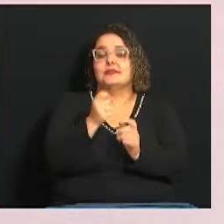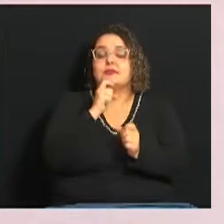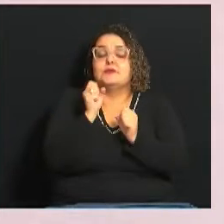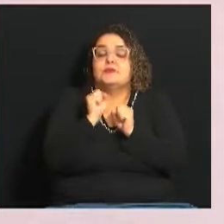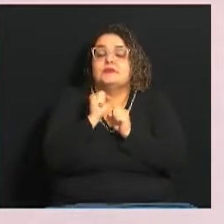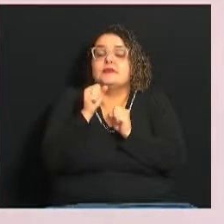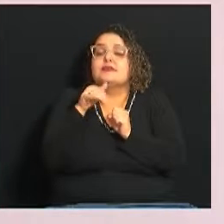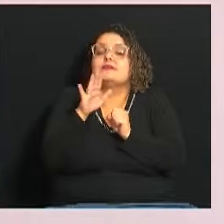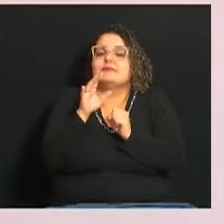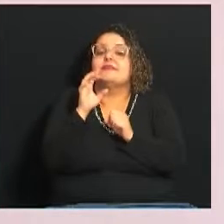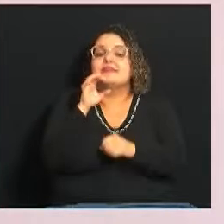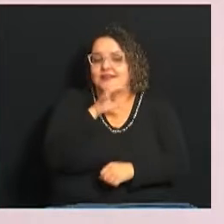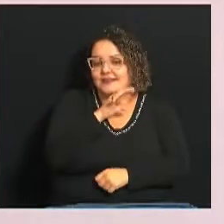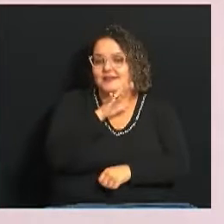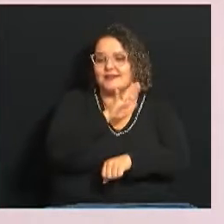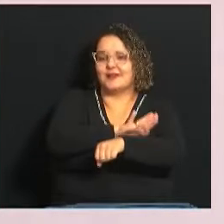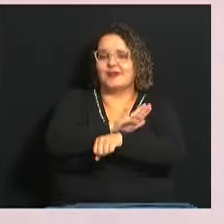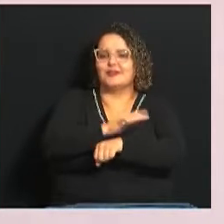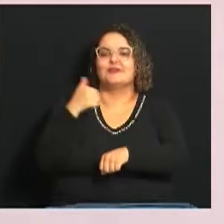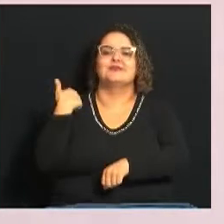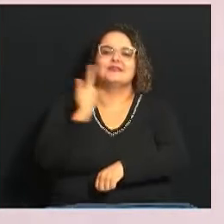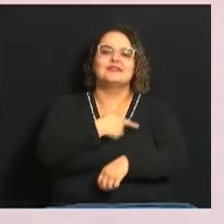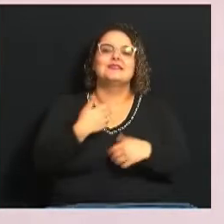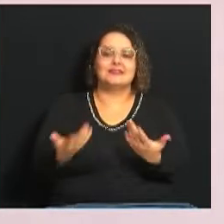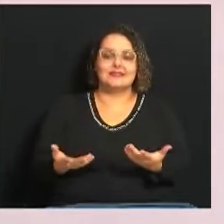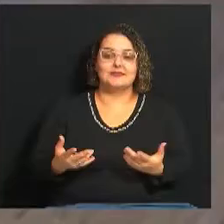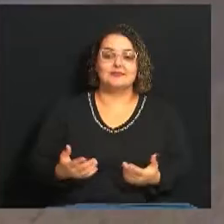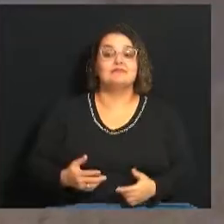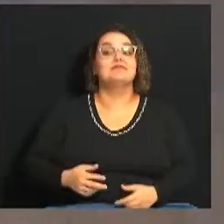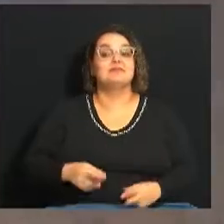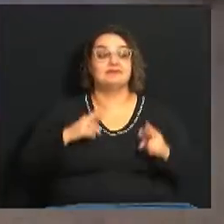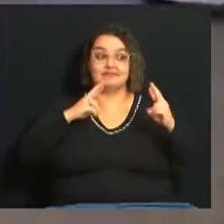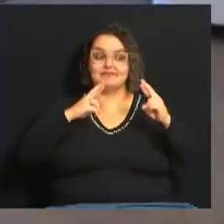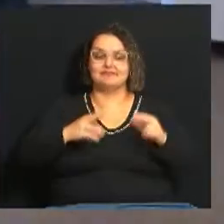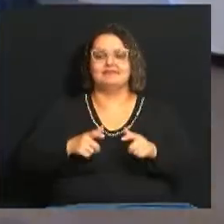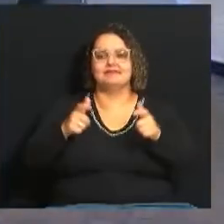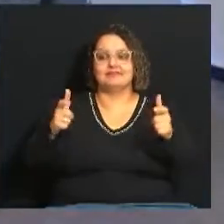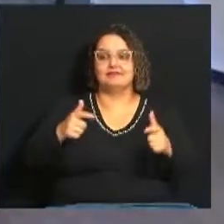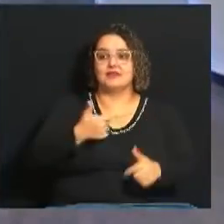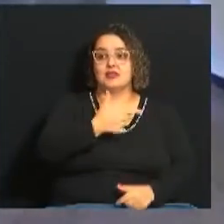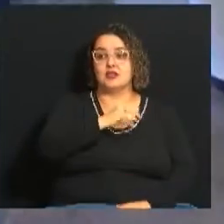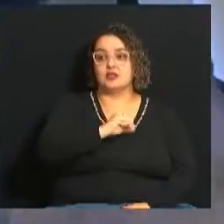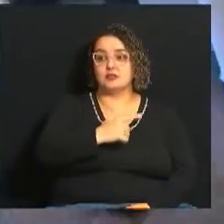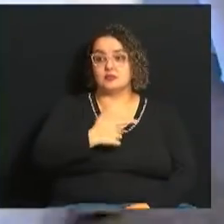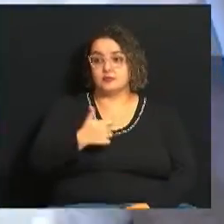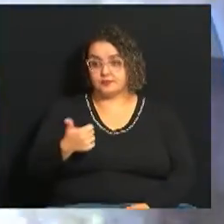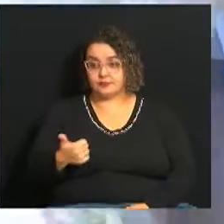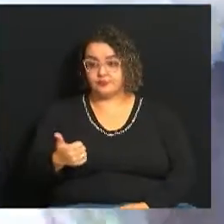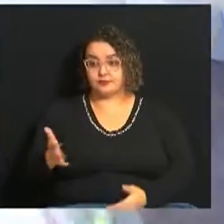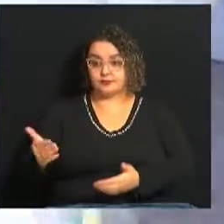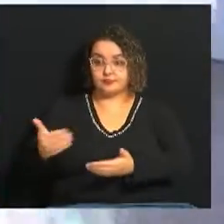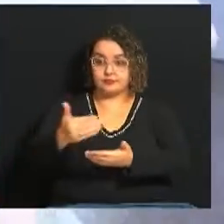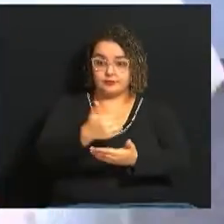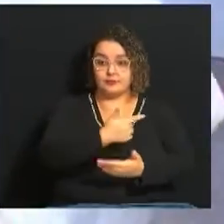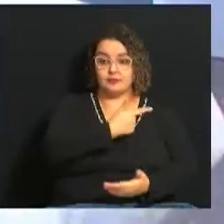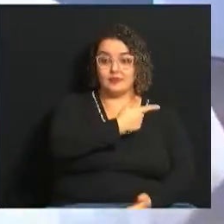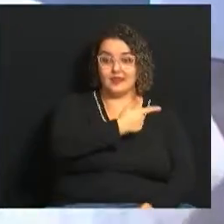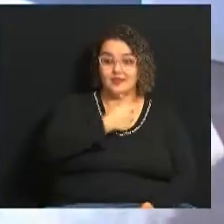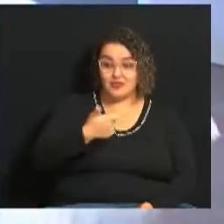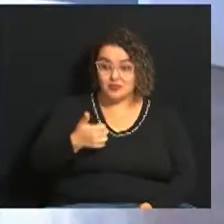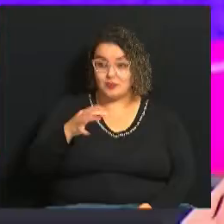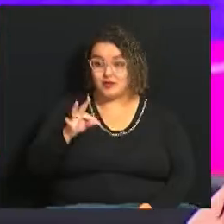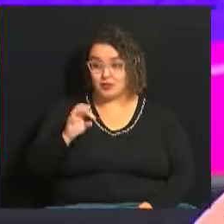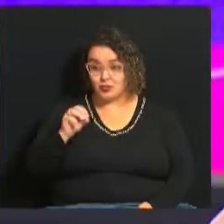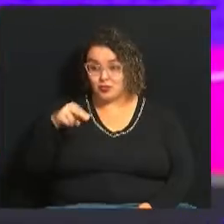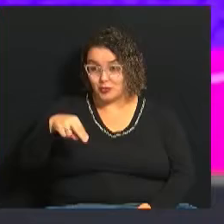com a ajuda da gente, a expectativa é alta para esse ano, pois em 2021 foram arrecadadas 21 toneladas de